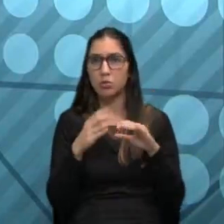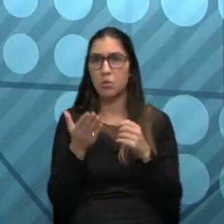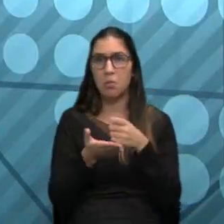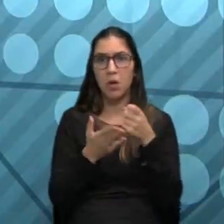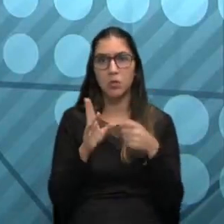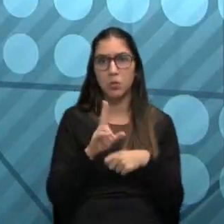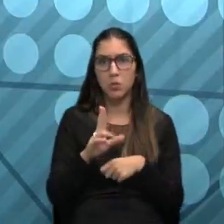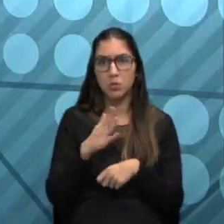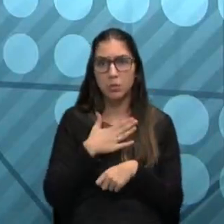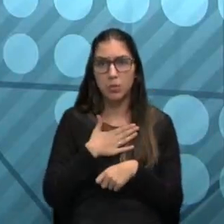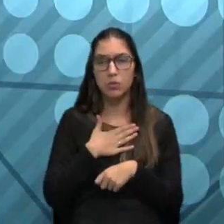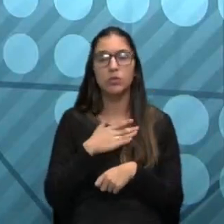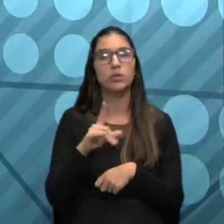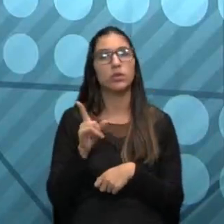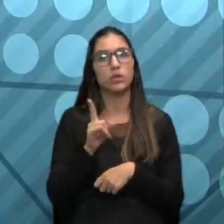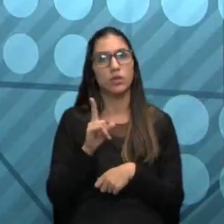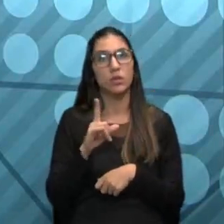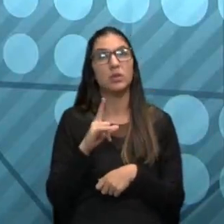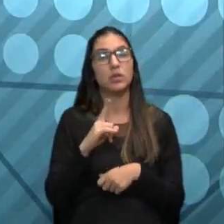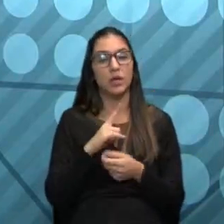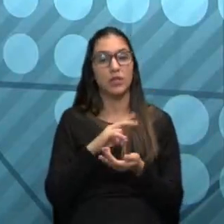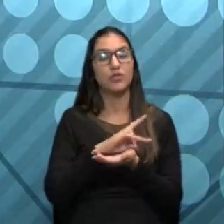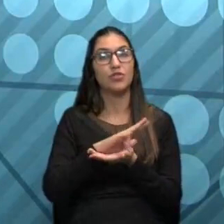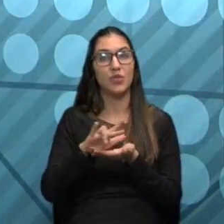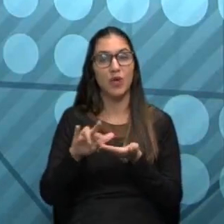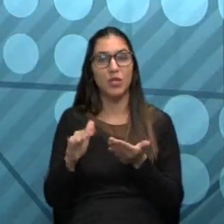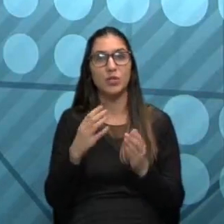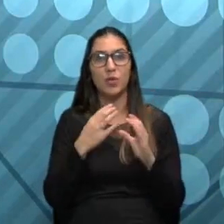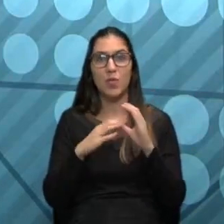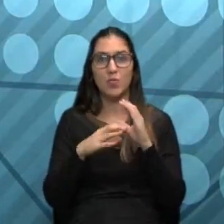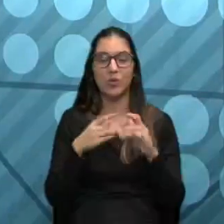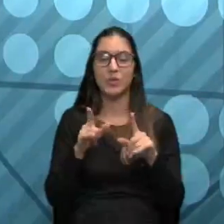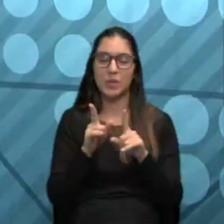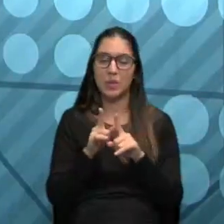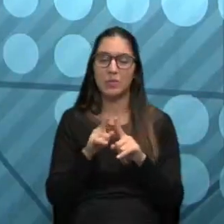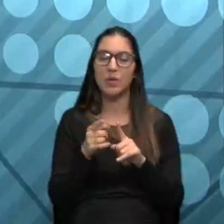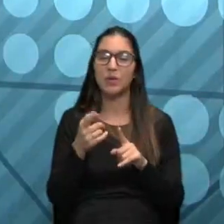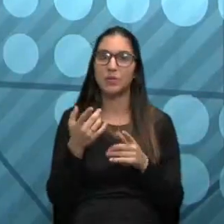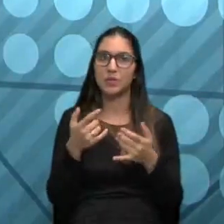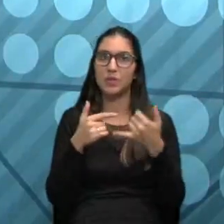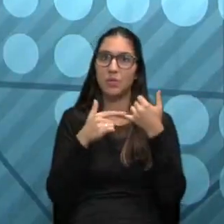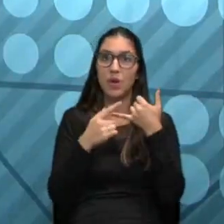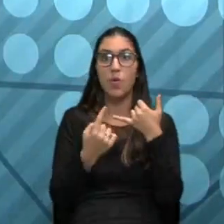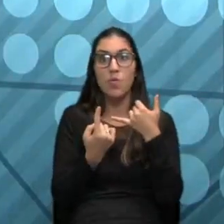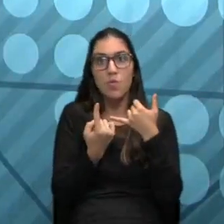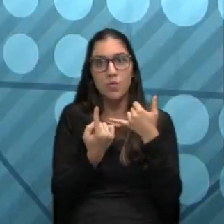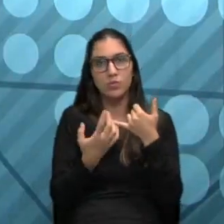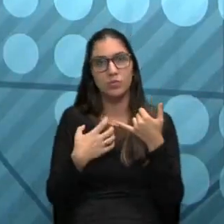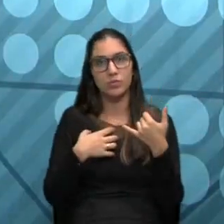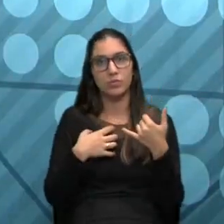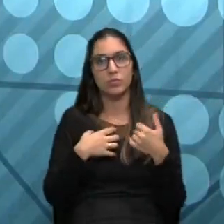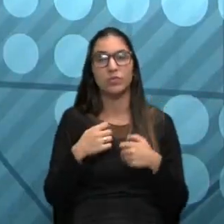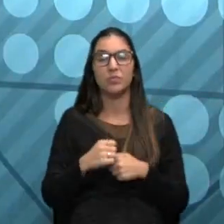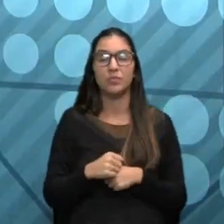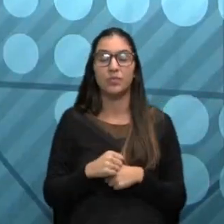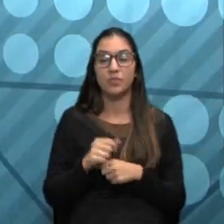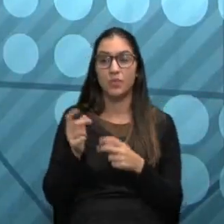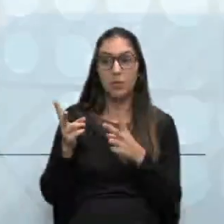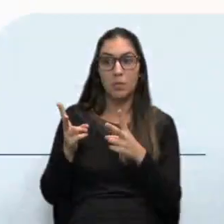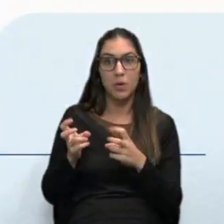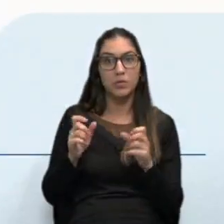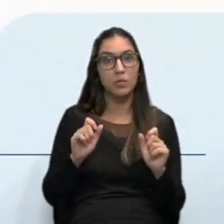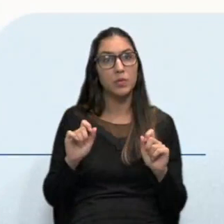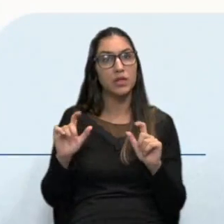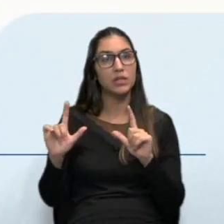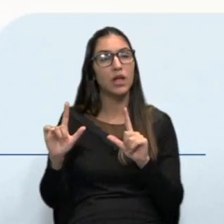que eu uso no meu celular. Mas existem diversas comunicações celulares e, lógico, o celular é uma delas. Então, observando aqui no